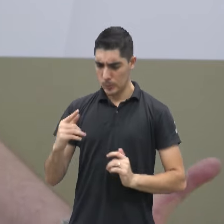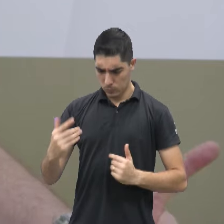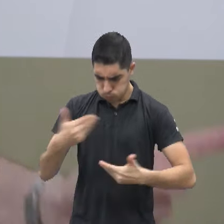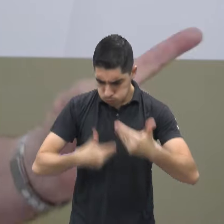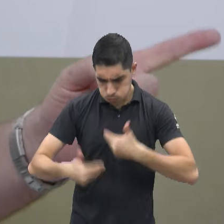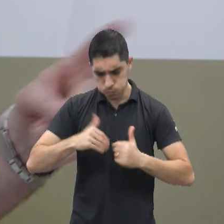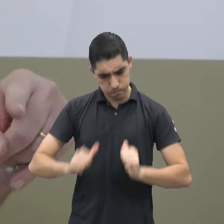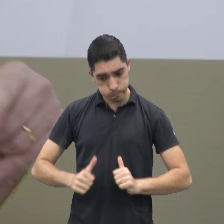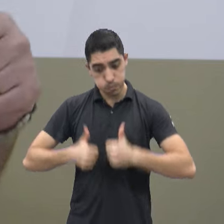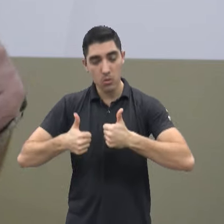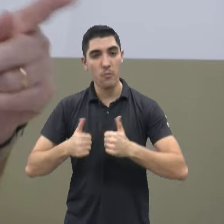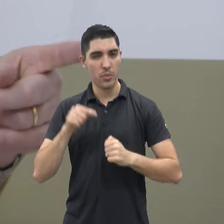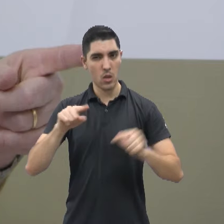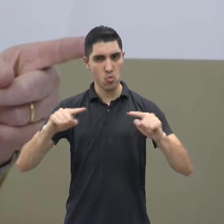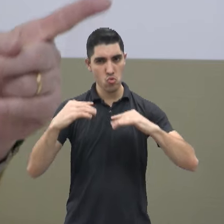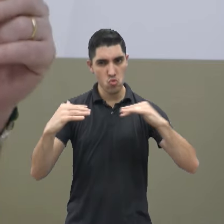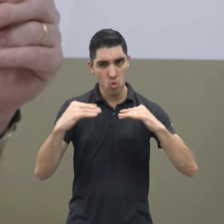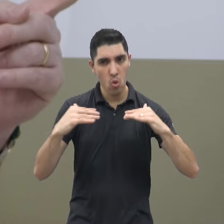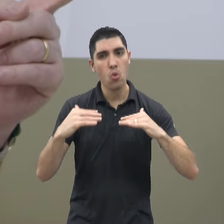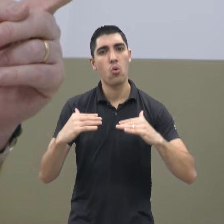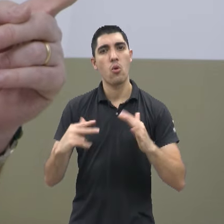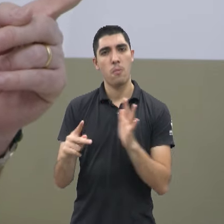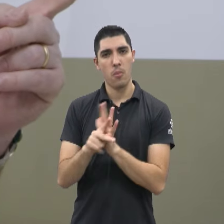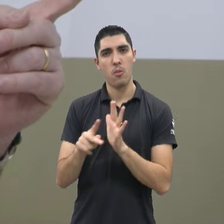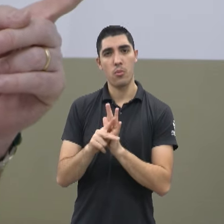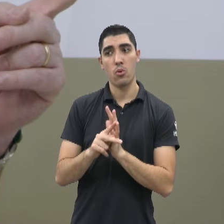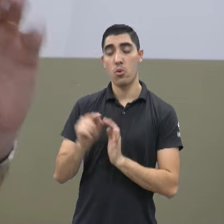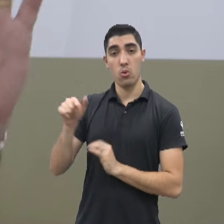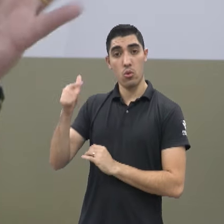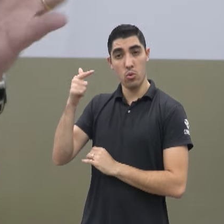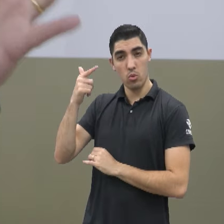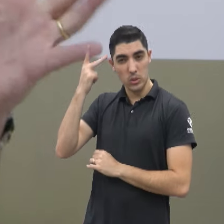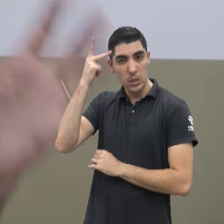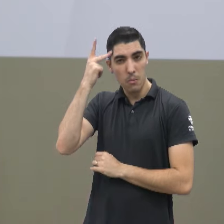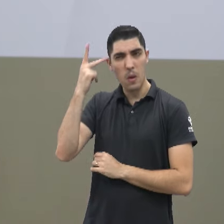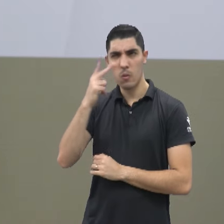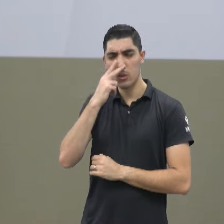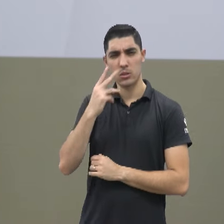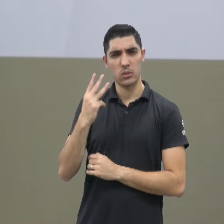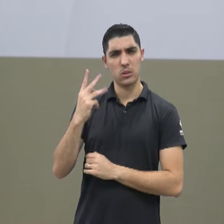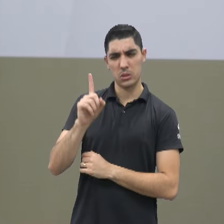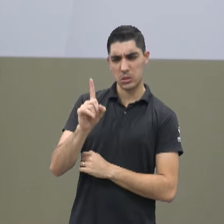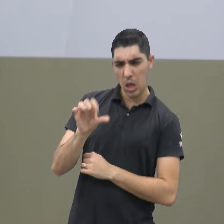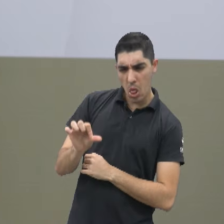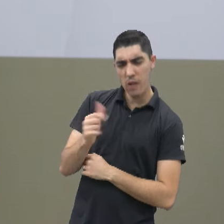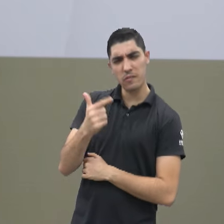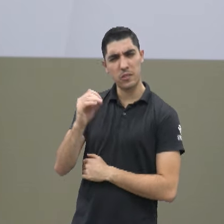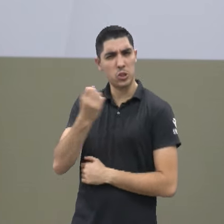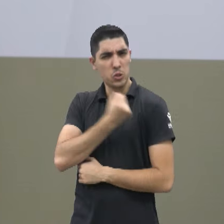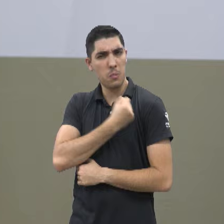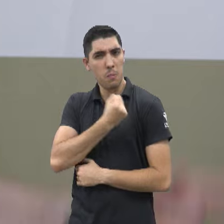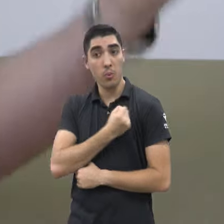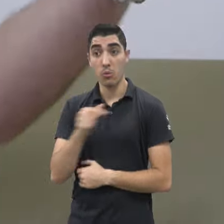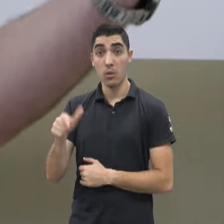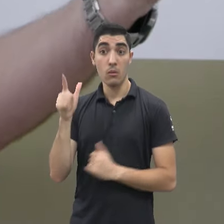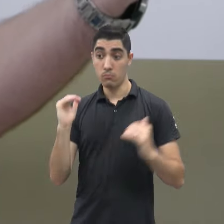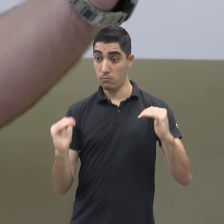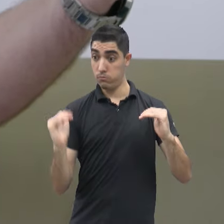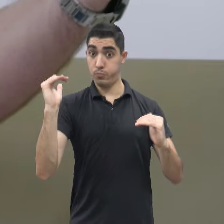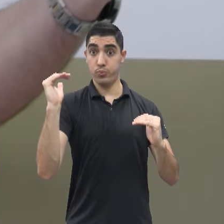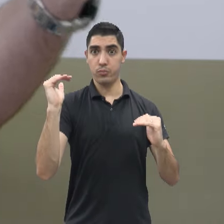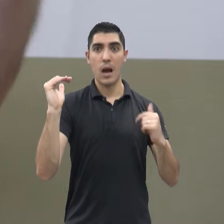se não me engano, o jogo da fase regular, eles abriram 20 pontos no terceiro quarto, ou 19 ou 20 pontos, e a gente teve a última